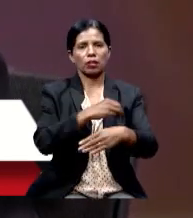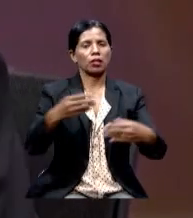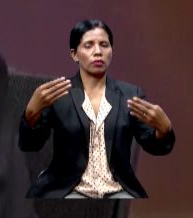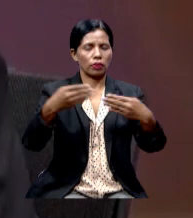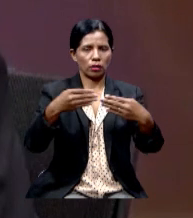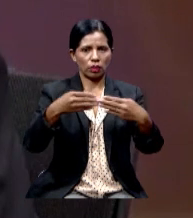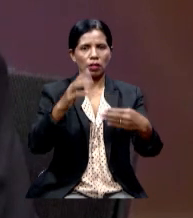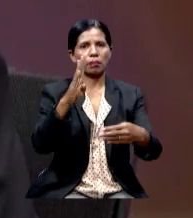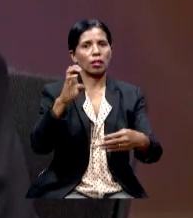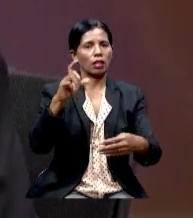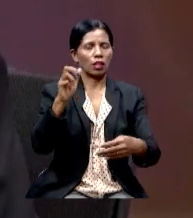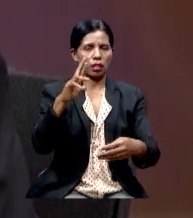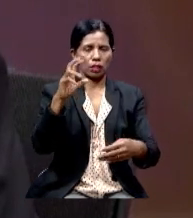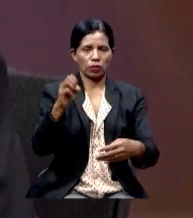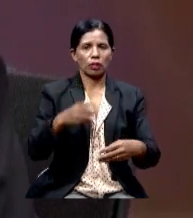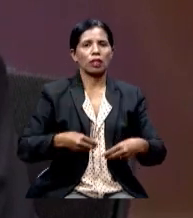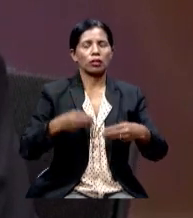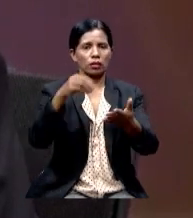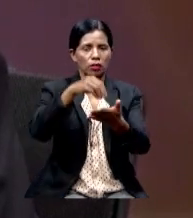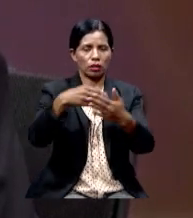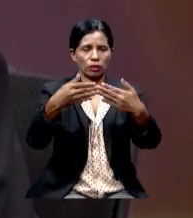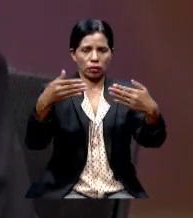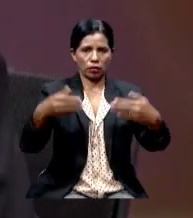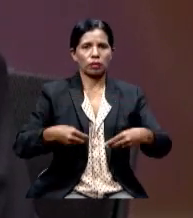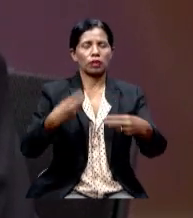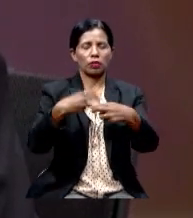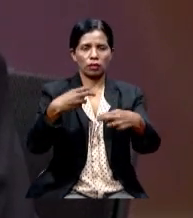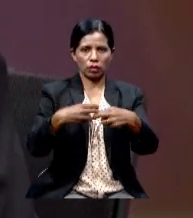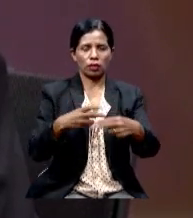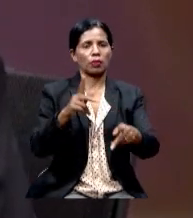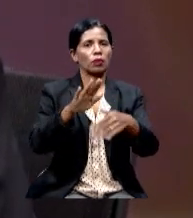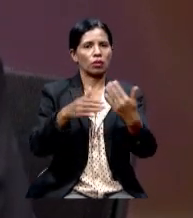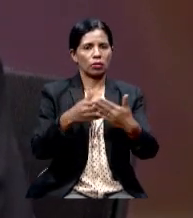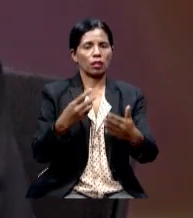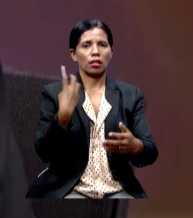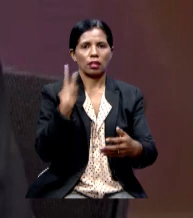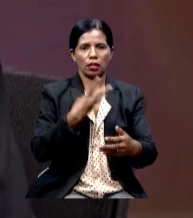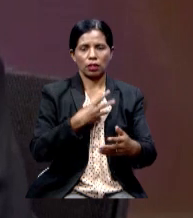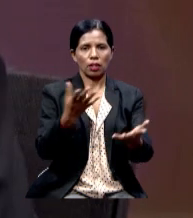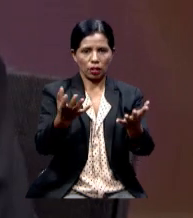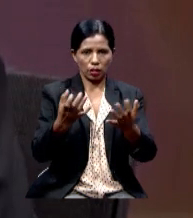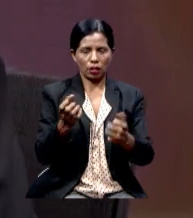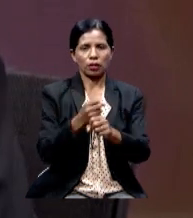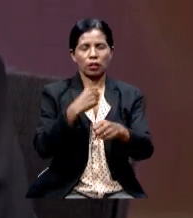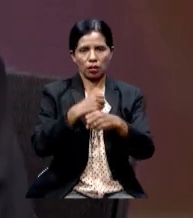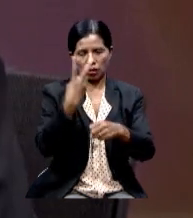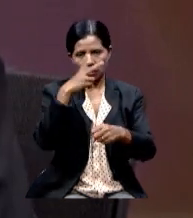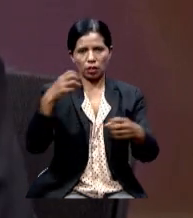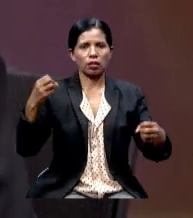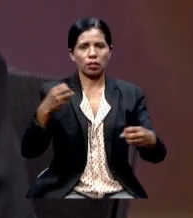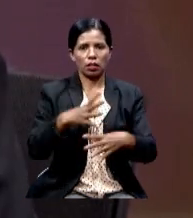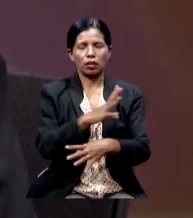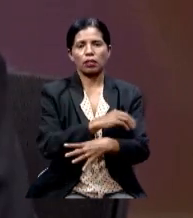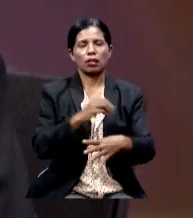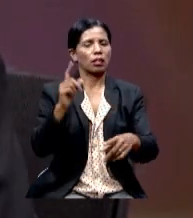ho Belarus. Atu fortalece frontera ho rifo ameasa ba agresor. Ho irinemak bot nebe ita akara katu halo agresor tau, atu nune